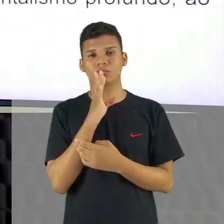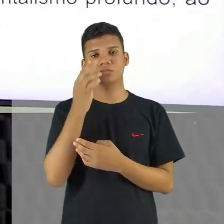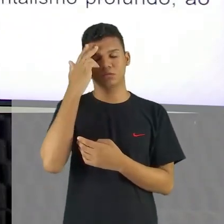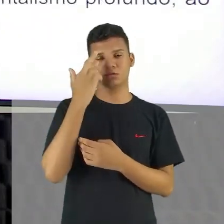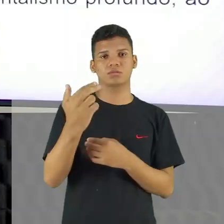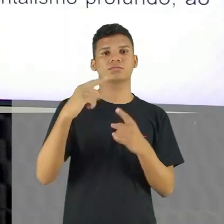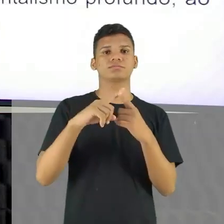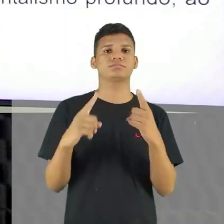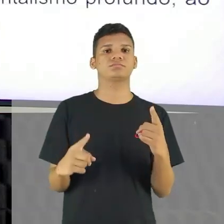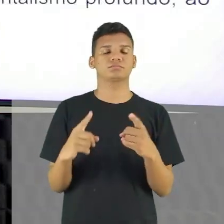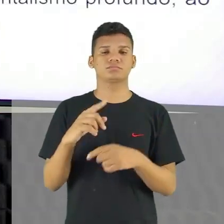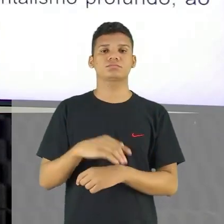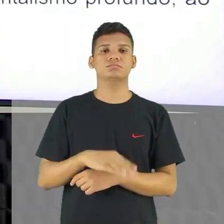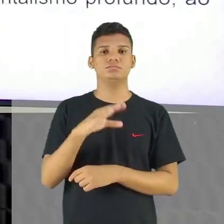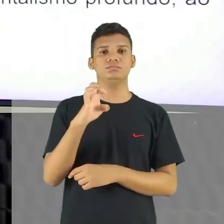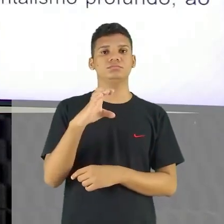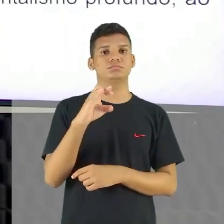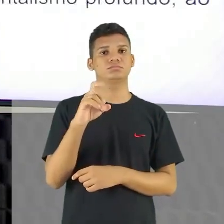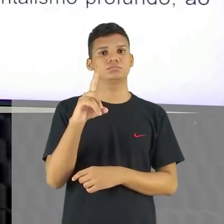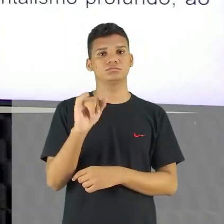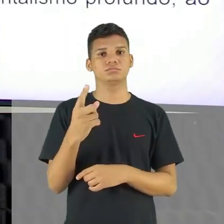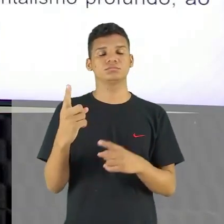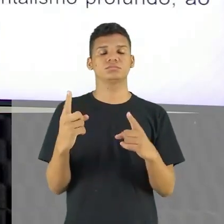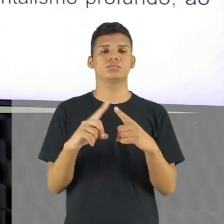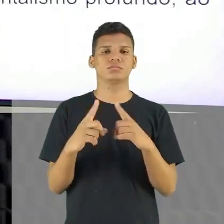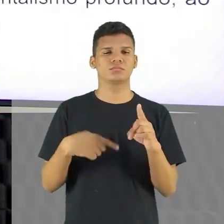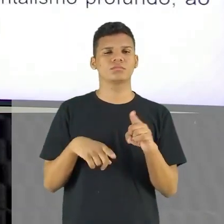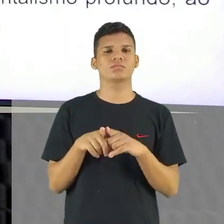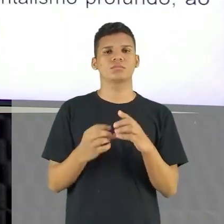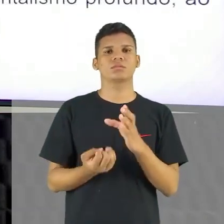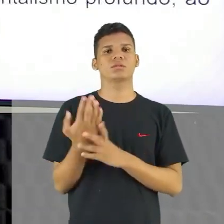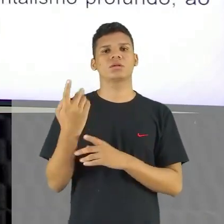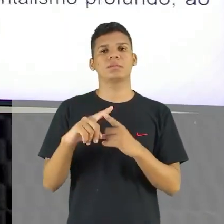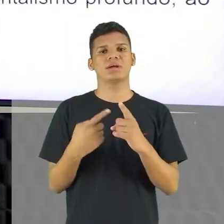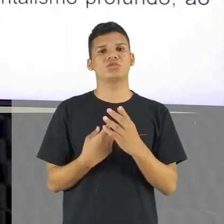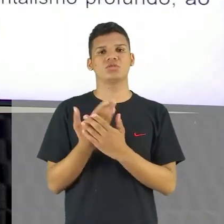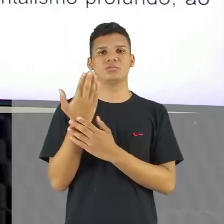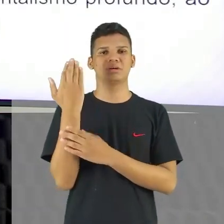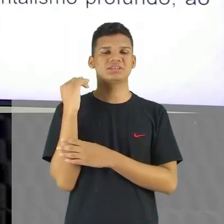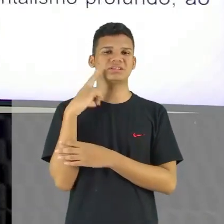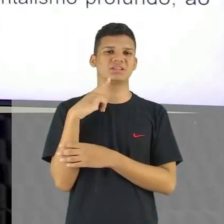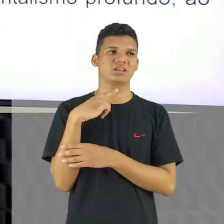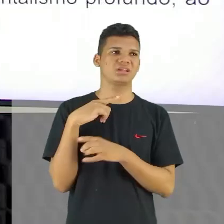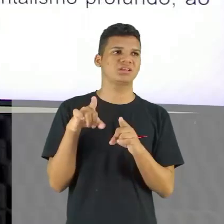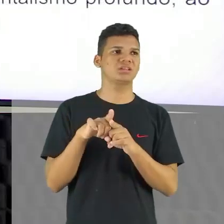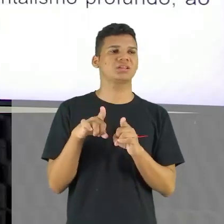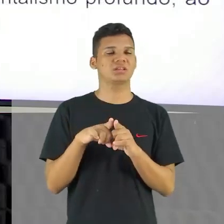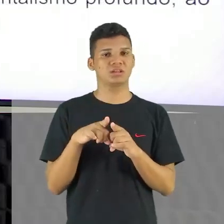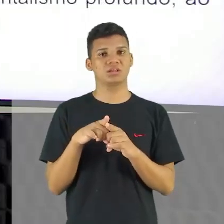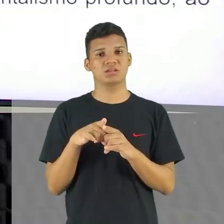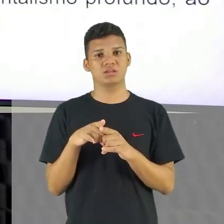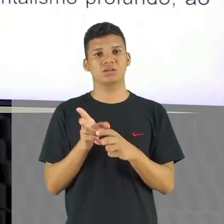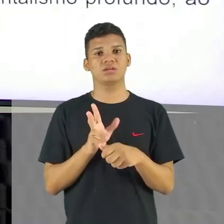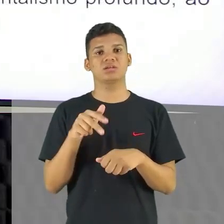que Cecília Meirelles é modernista, não existe, muito embora a gente tenha ali versos,